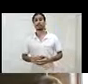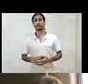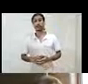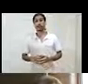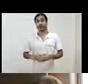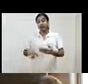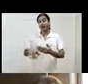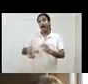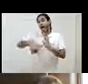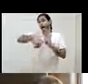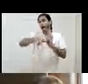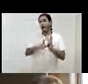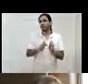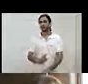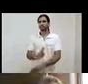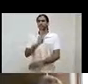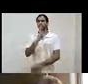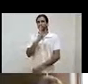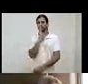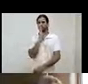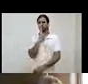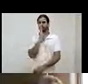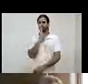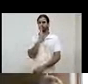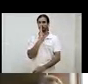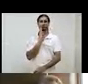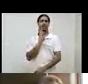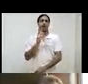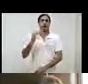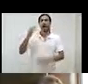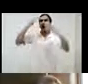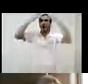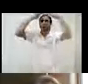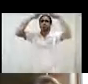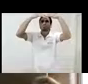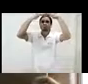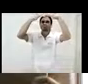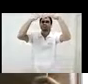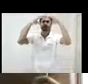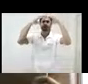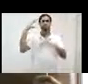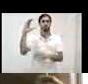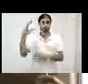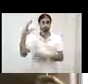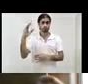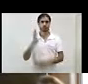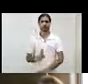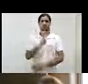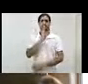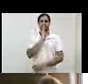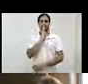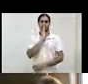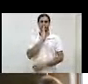científica, como equacionar a tensão entre subjetividade e objetividade, aquilo que nós falamos